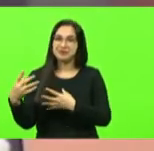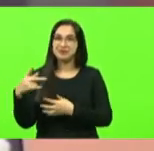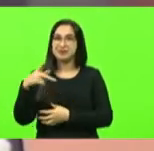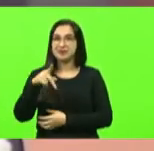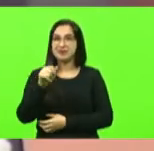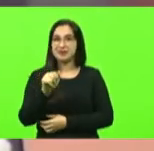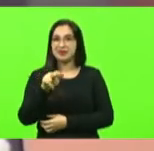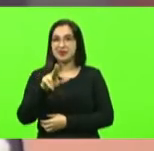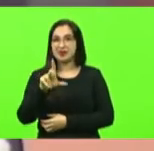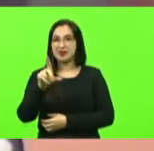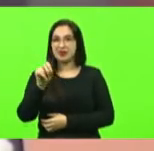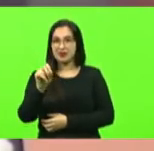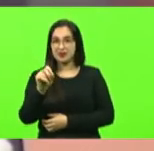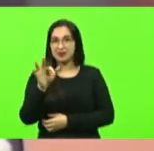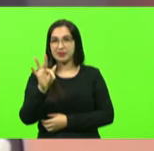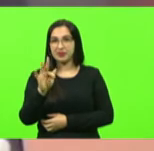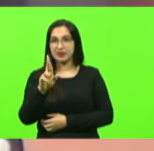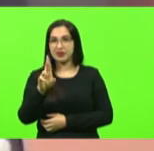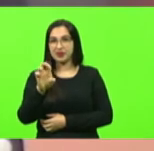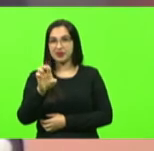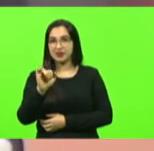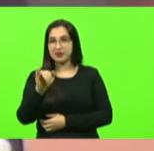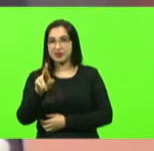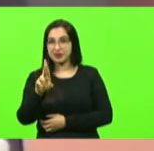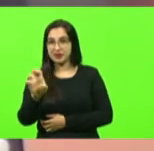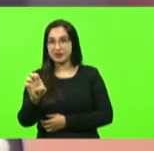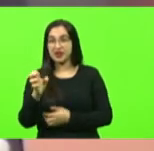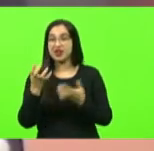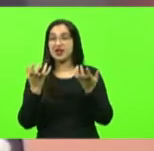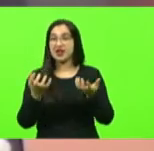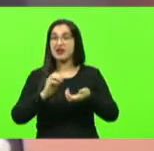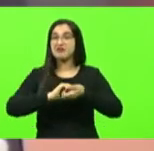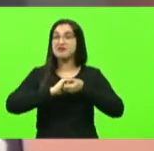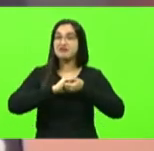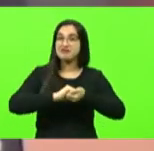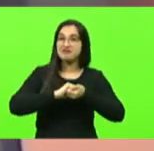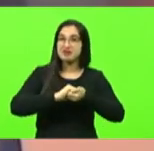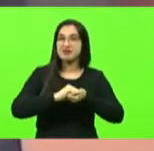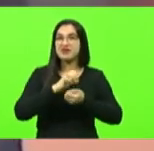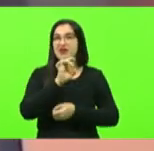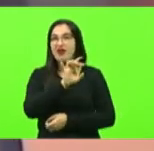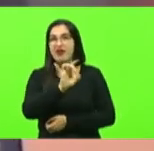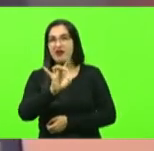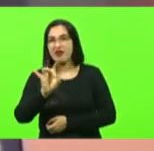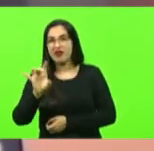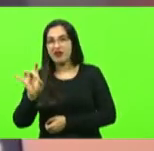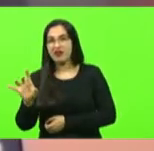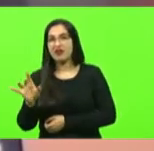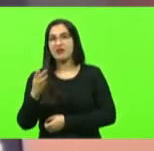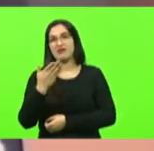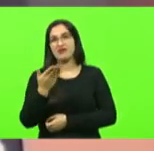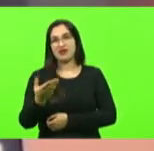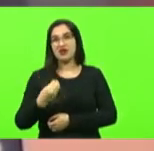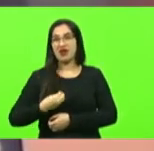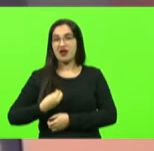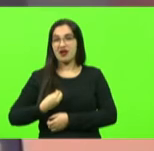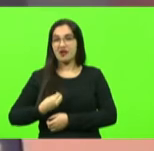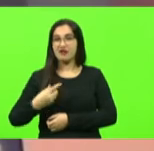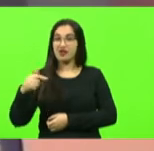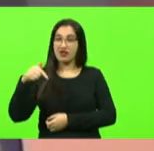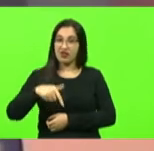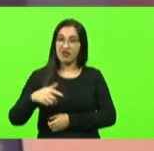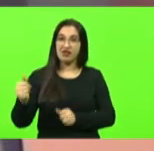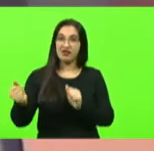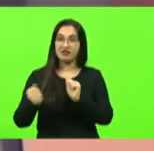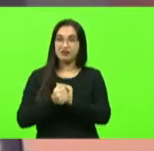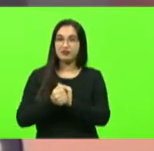Então, eu quero cumprimentar a cada um, a cada uma que está aqui conosco, agradecer